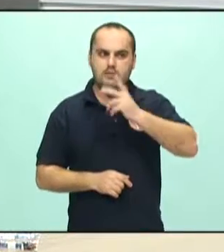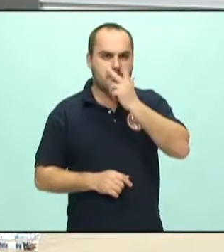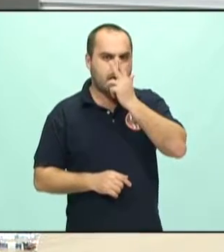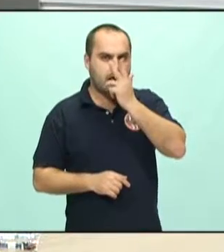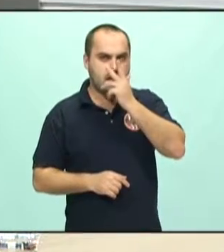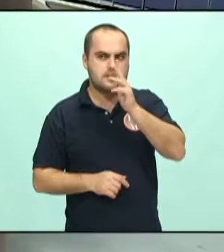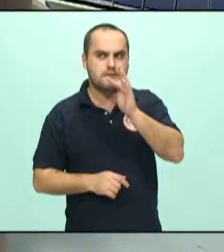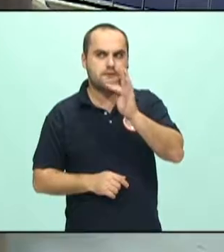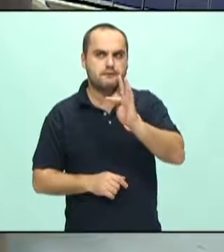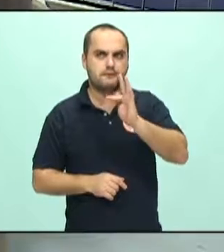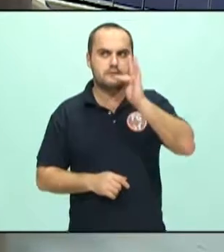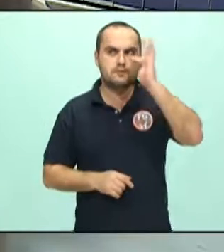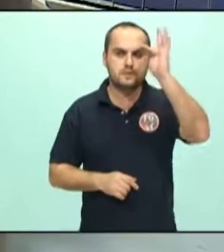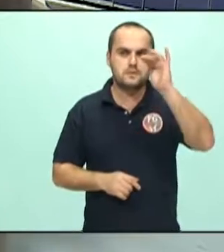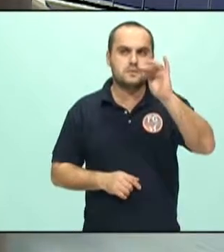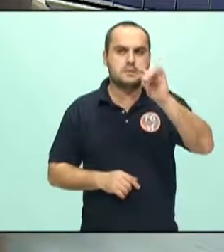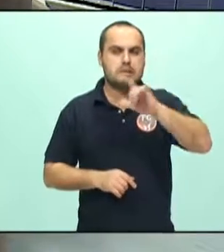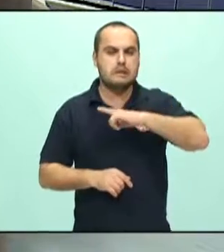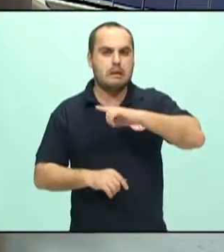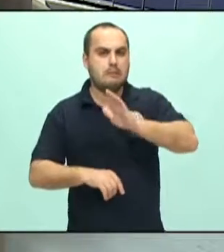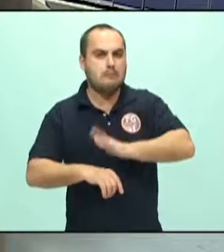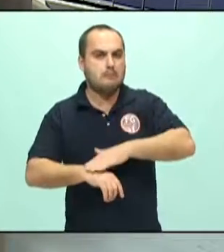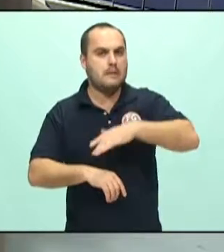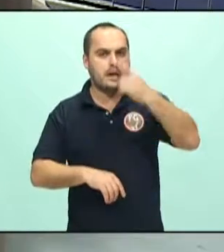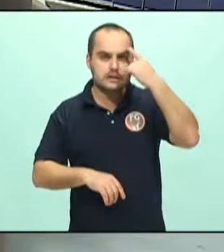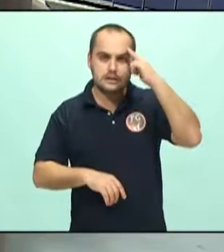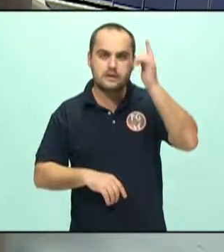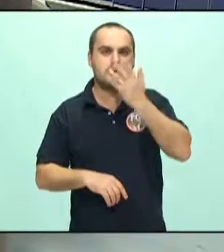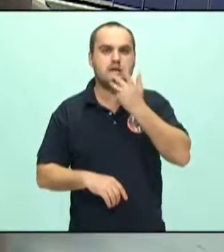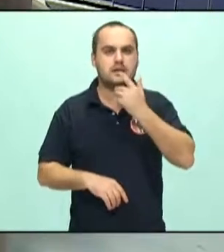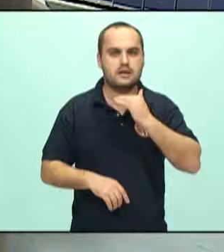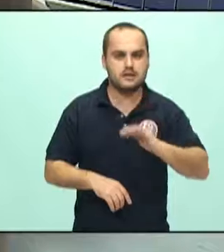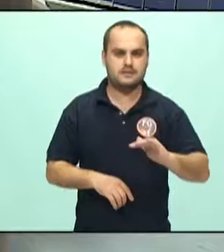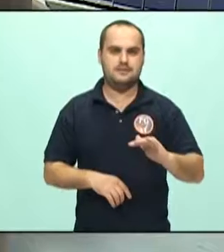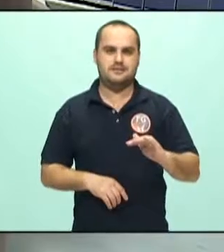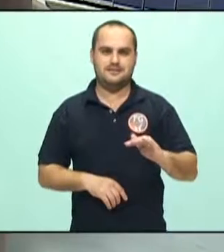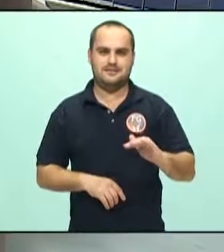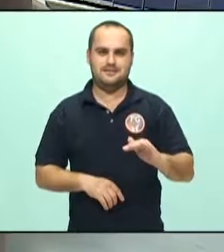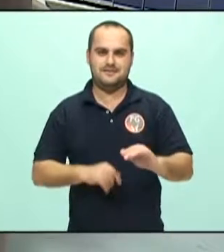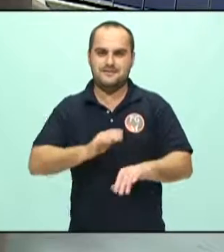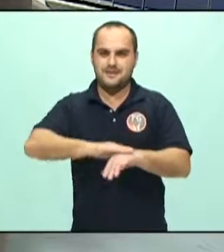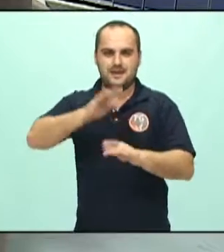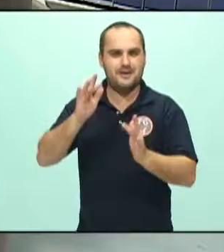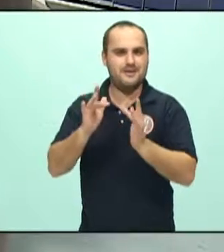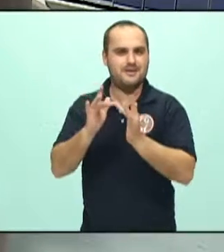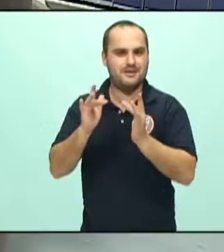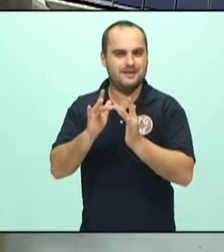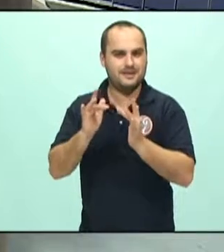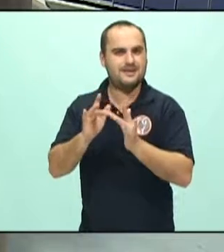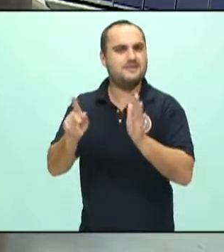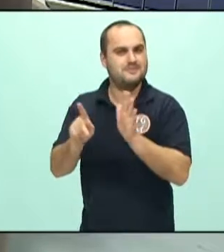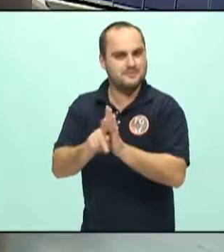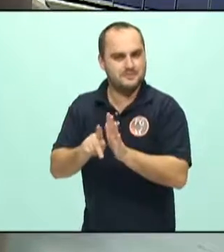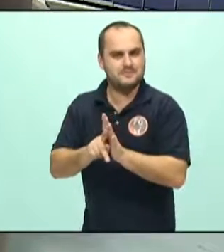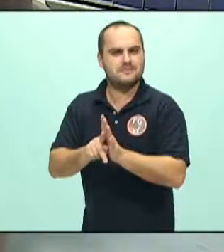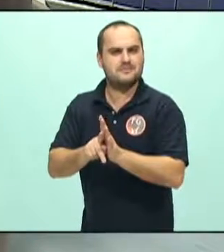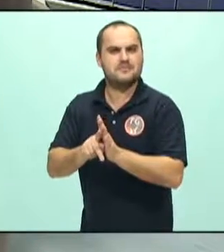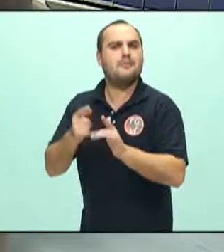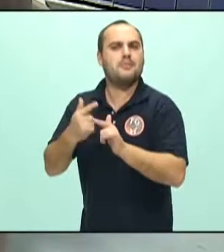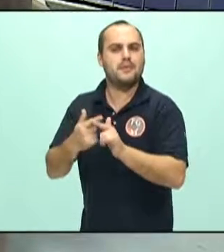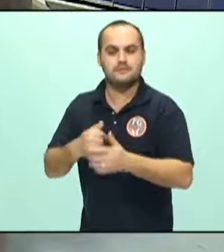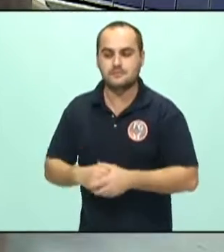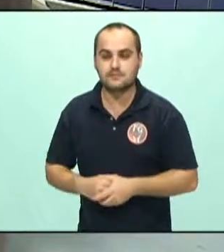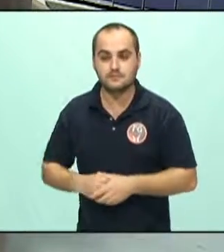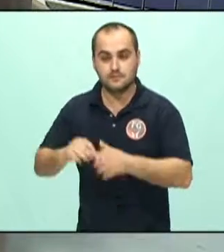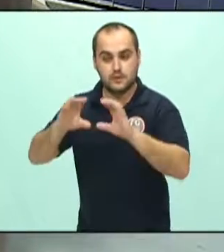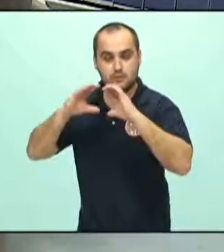para mais crianças mais dias porque realmente foi um sucesso e foi uma iniciativa é é assim que que foi muito abraçada